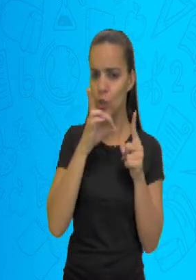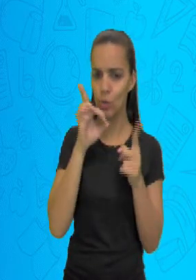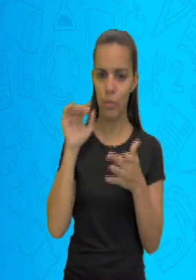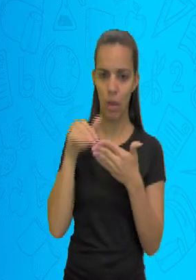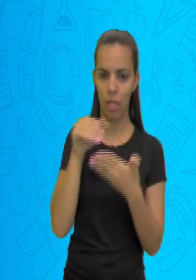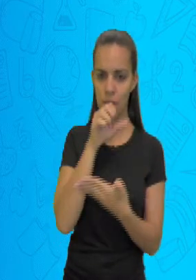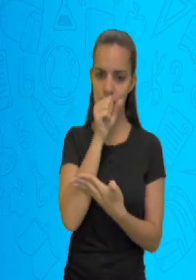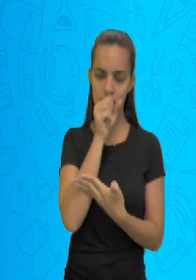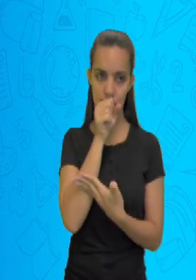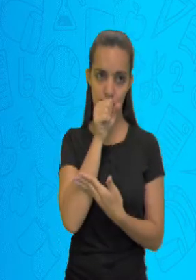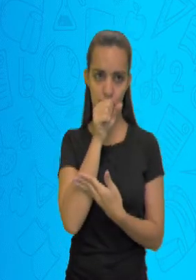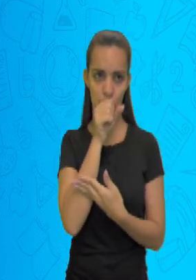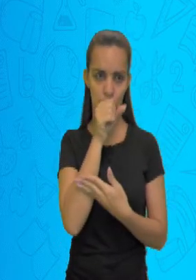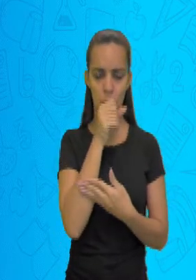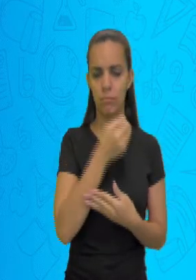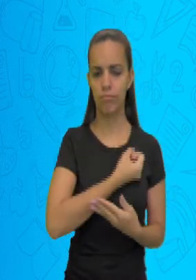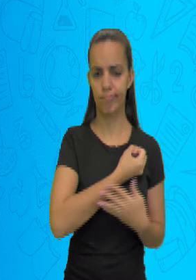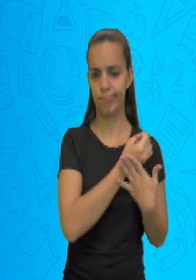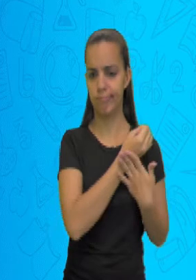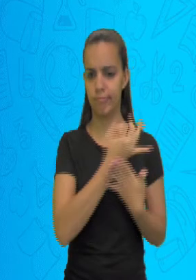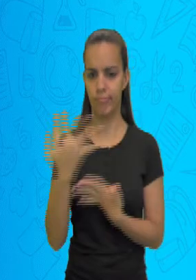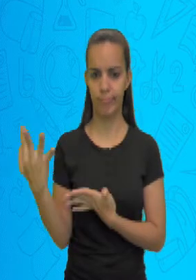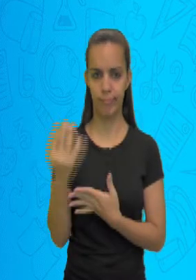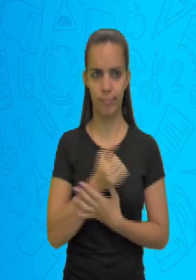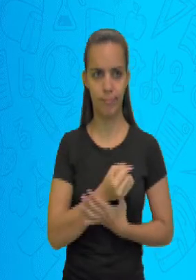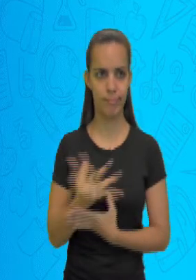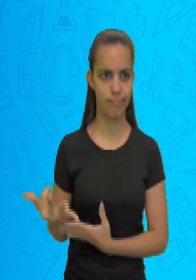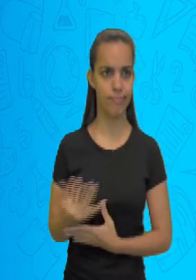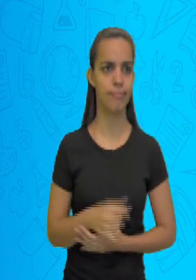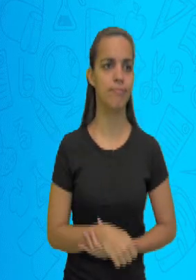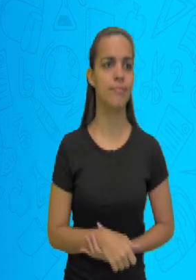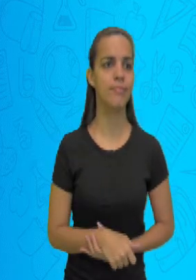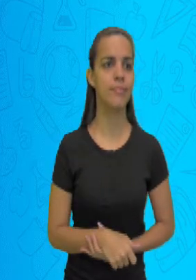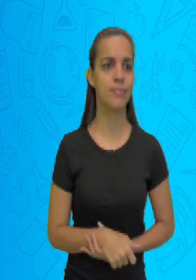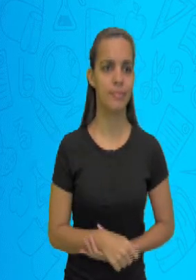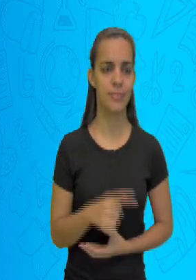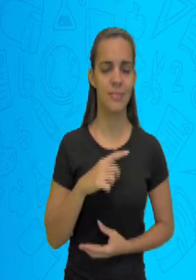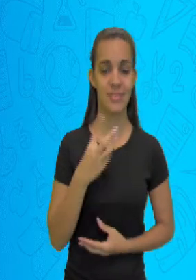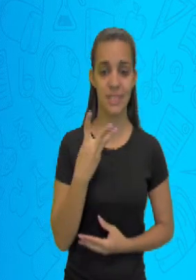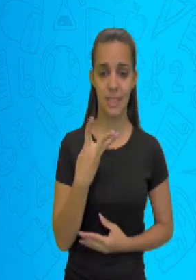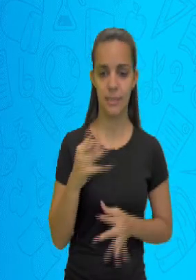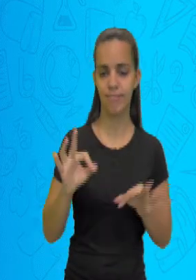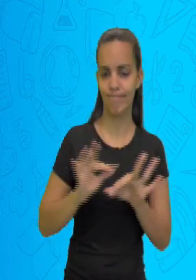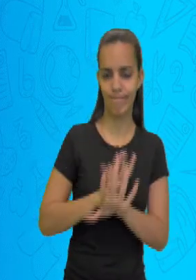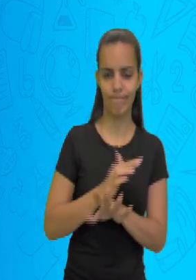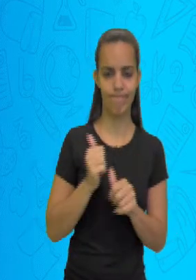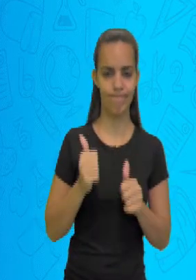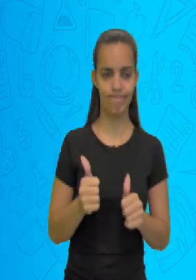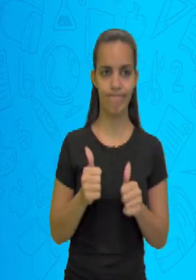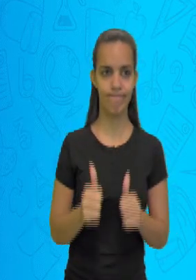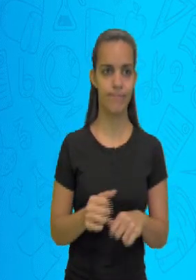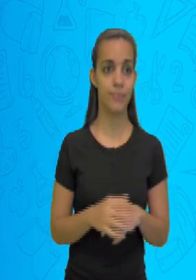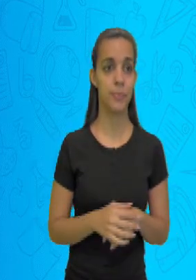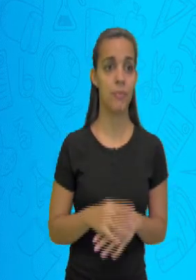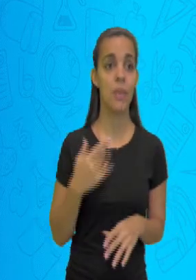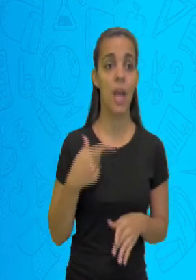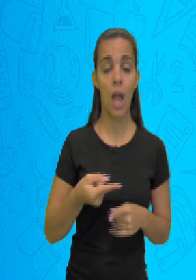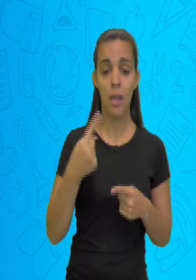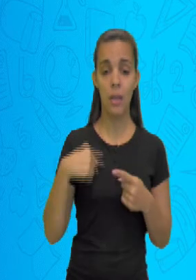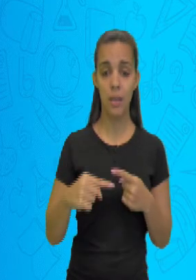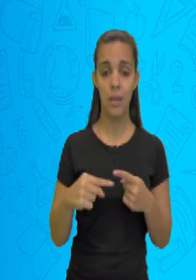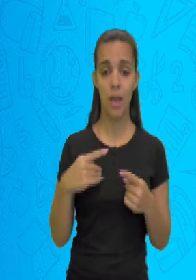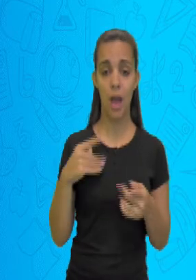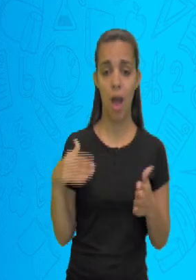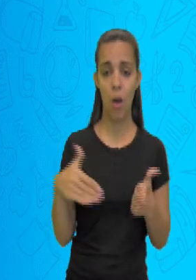começou no domingo e terminou no sábado. Então, nós temos 3 semanas completas. E aqui, mais